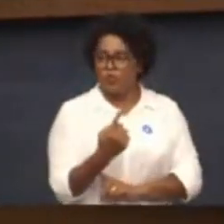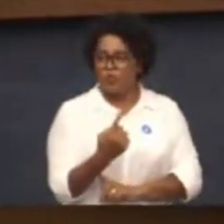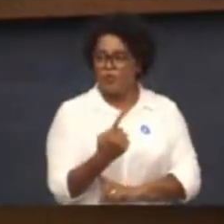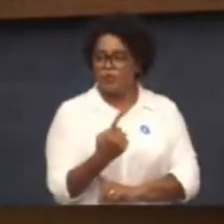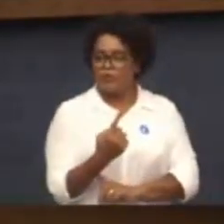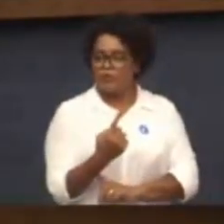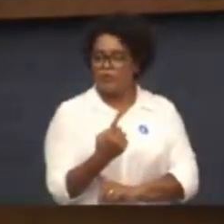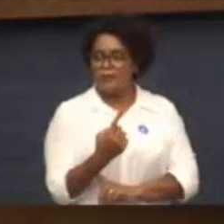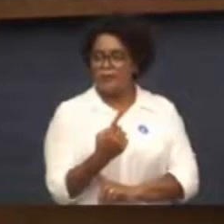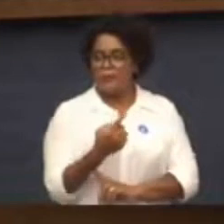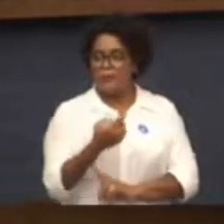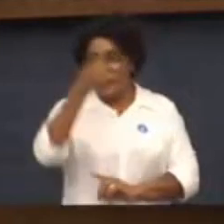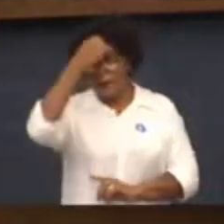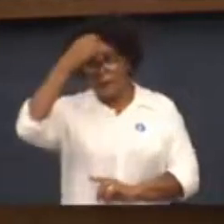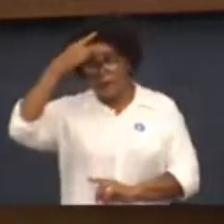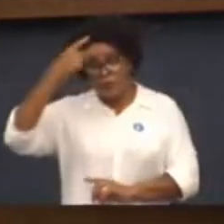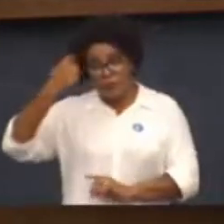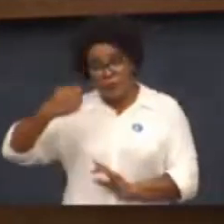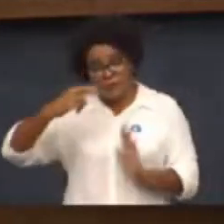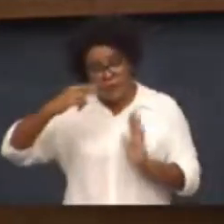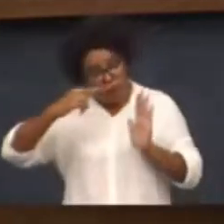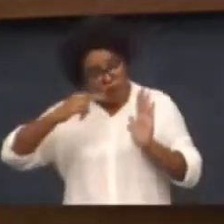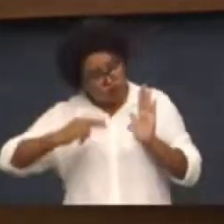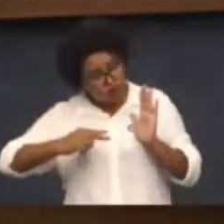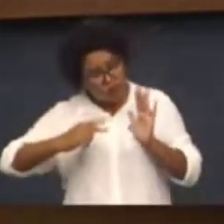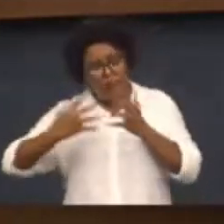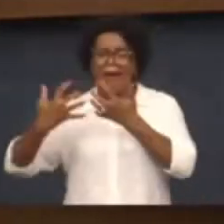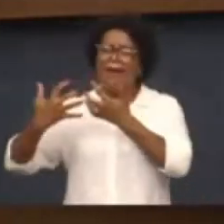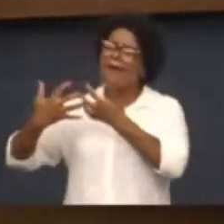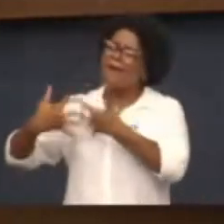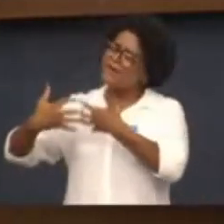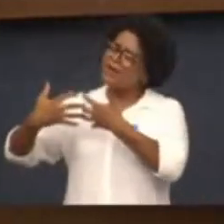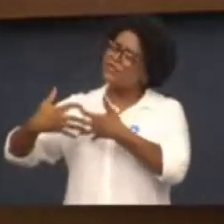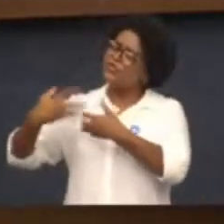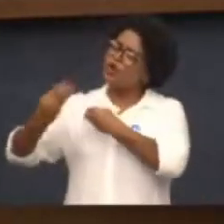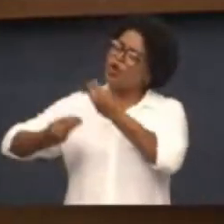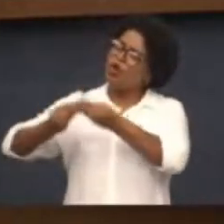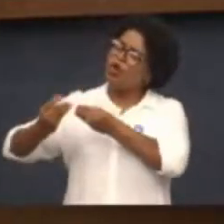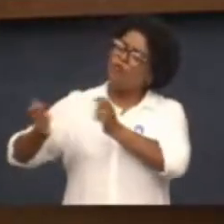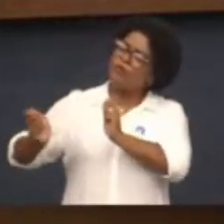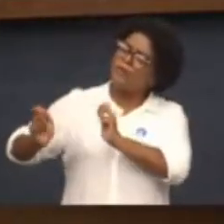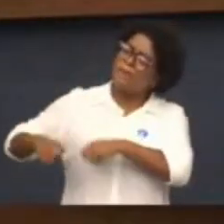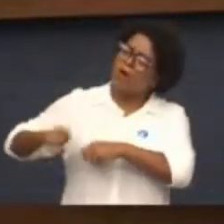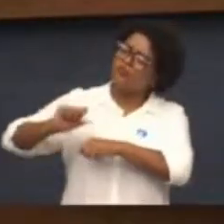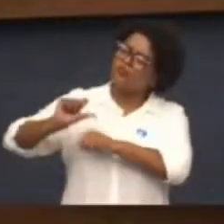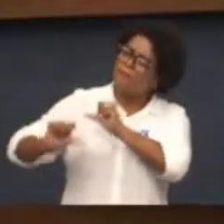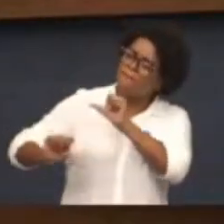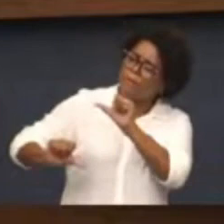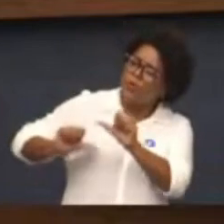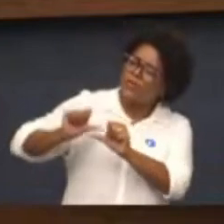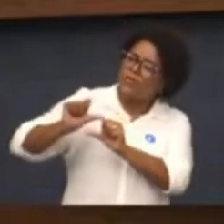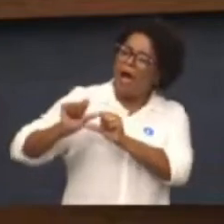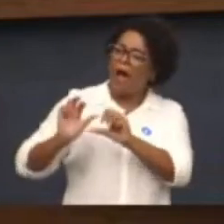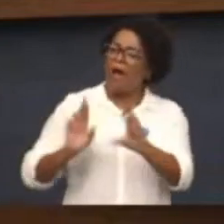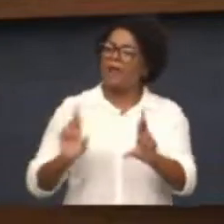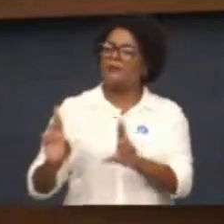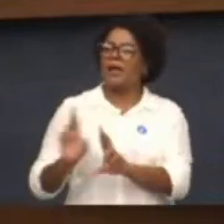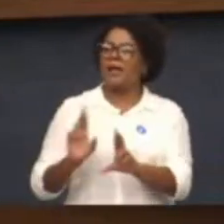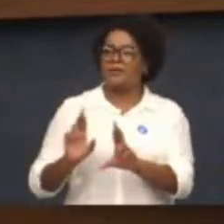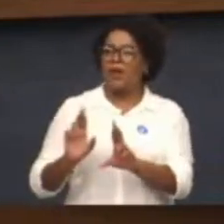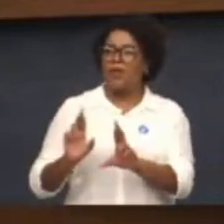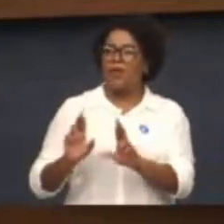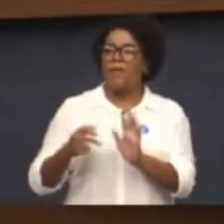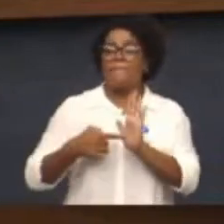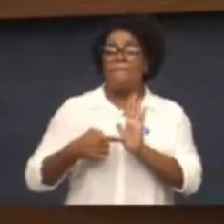prefeitura reflita sobre como poderia descrever essa relação, fazer um marco de temporalidade e,